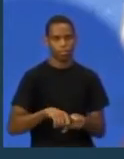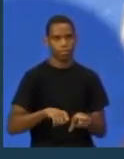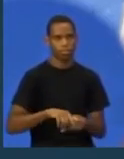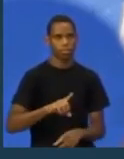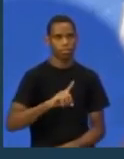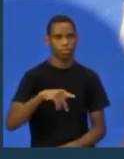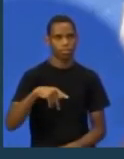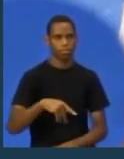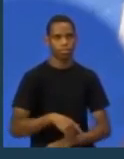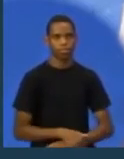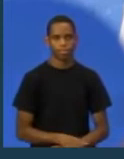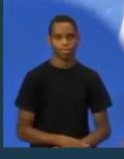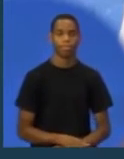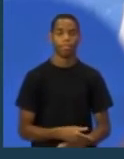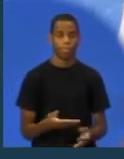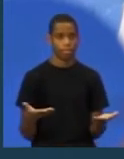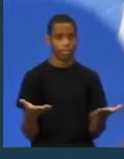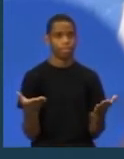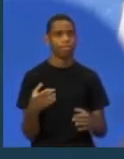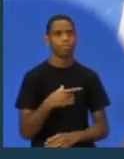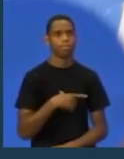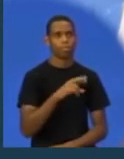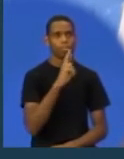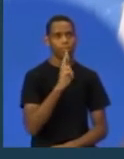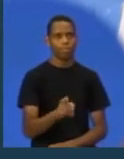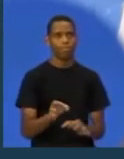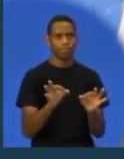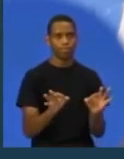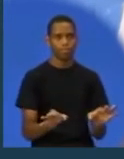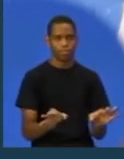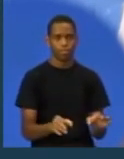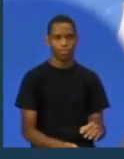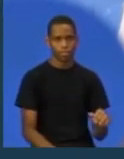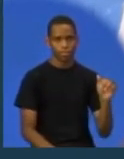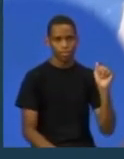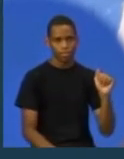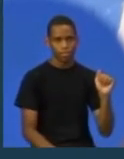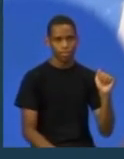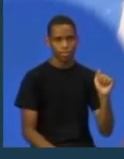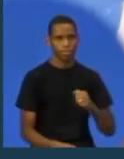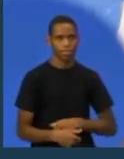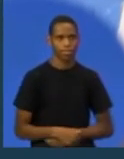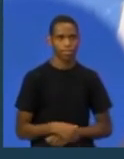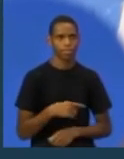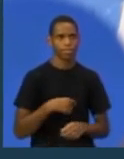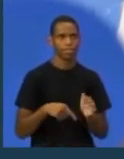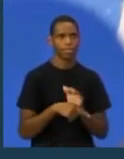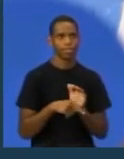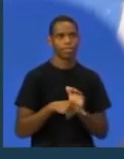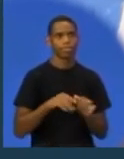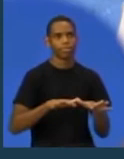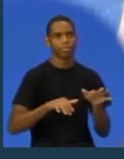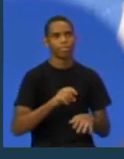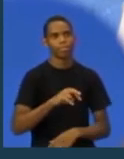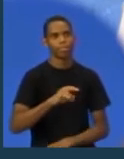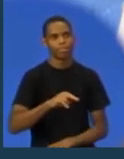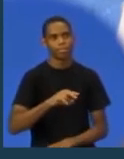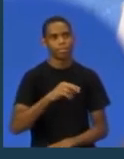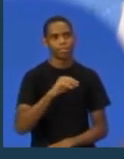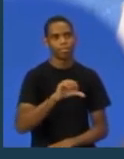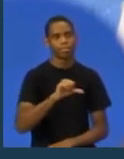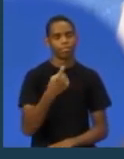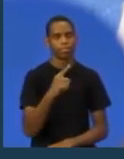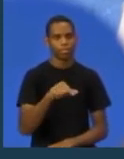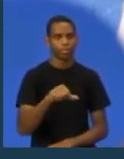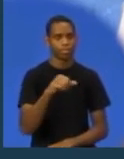padrão. Então, nós temos lá a resposta certa como alternativa A, onde a variância foi